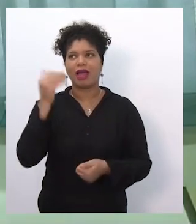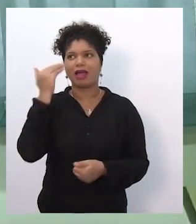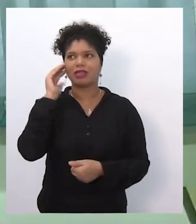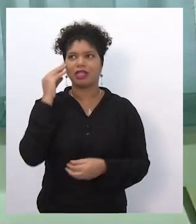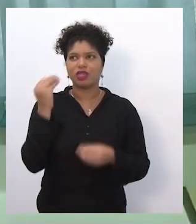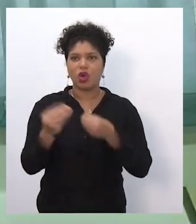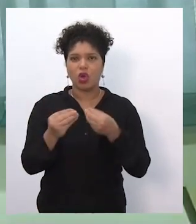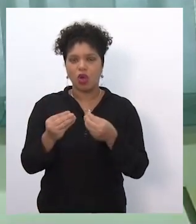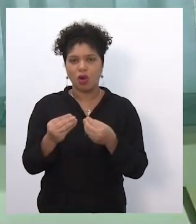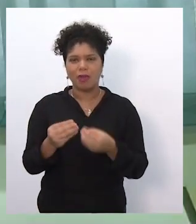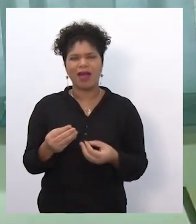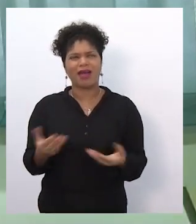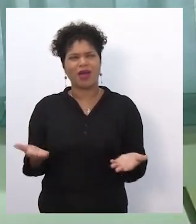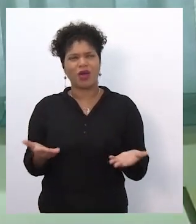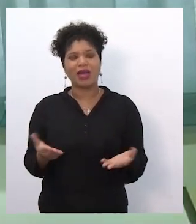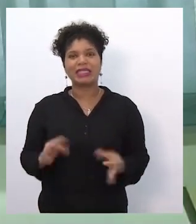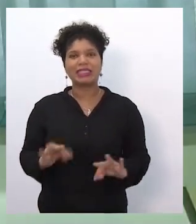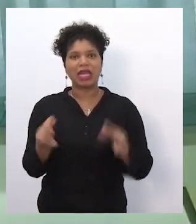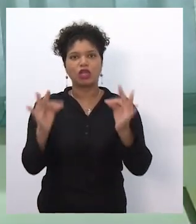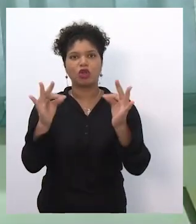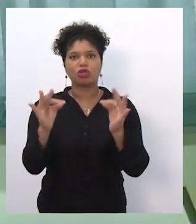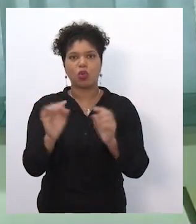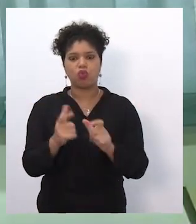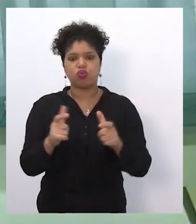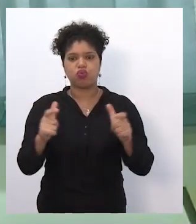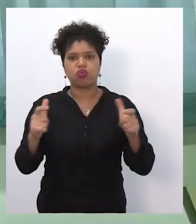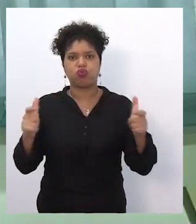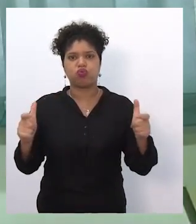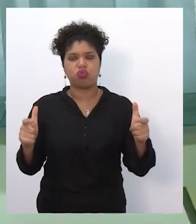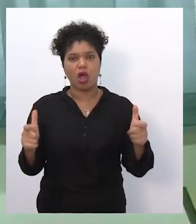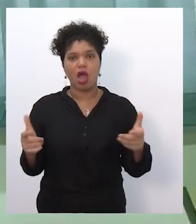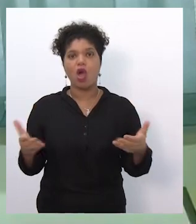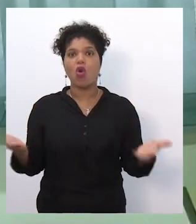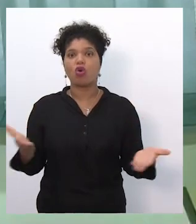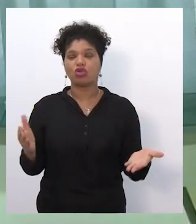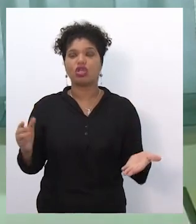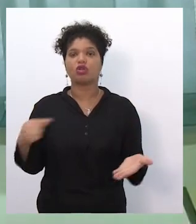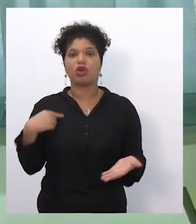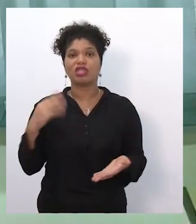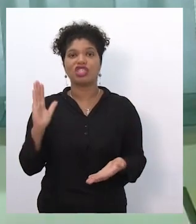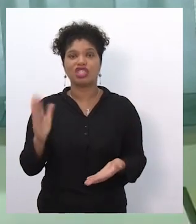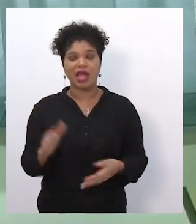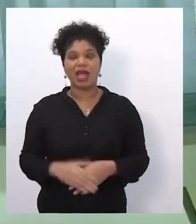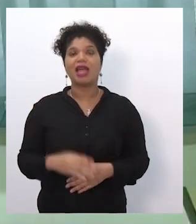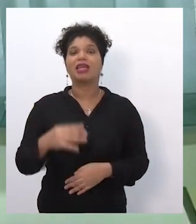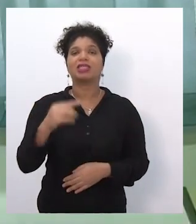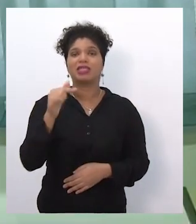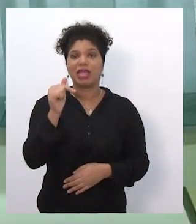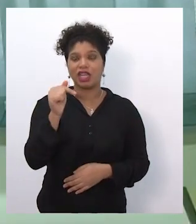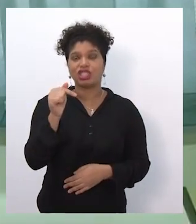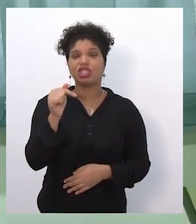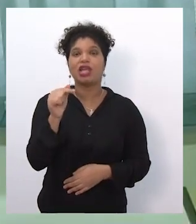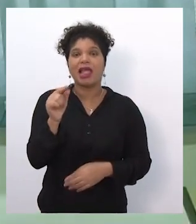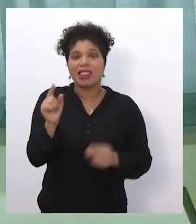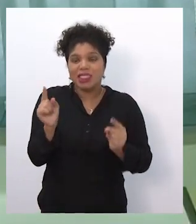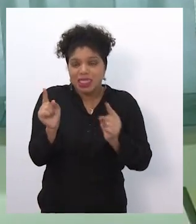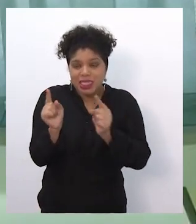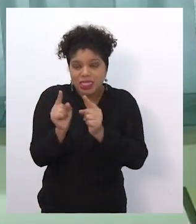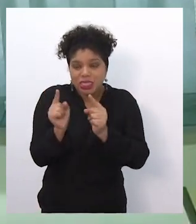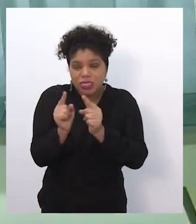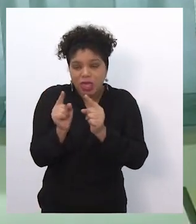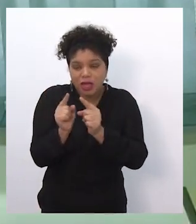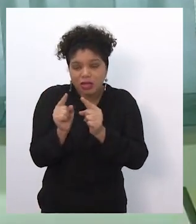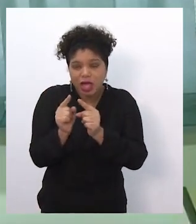que a tecnologia está hoje. Vou repetir, hoje já chegamos à medida de 7 nanômetros, que é